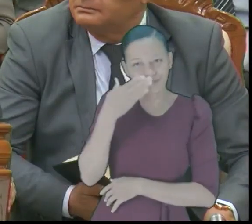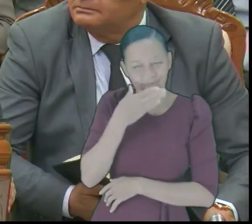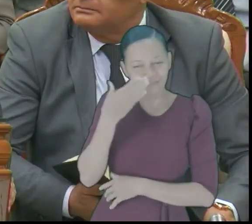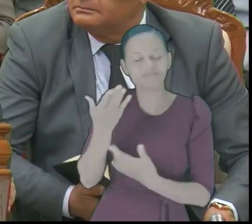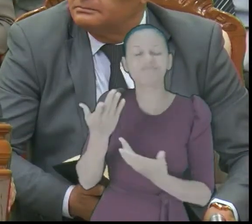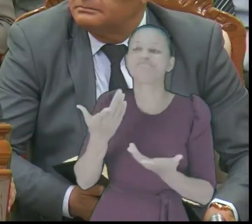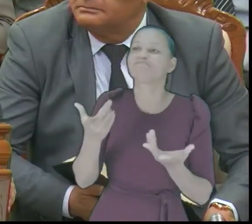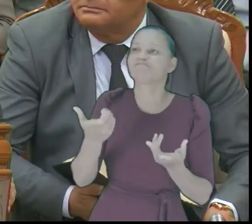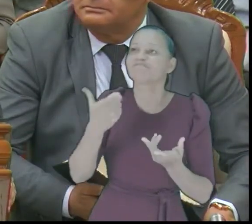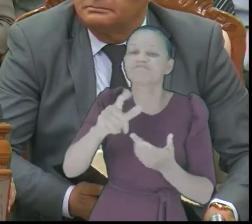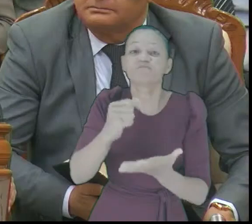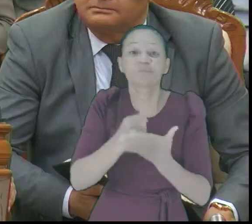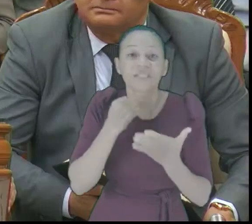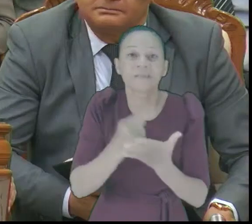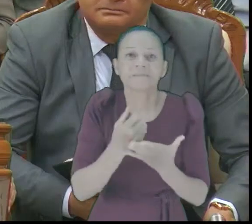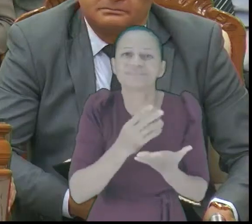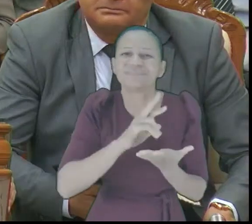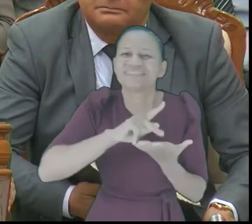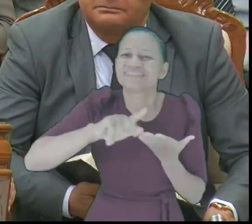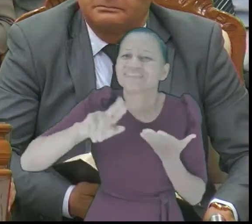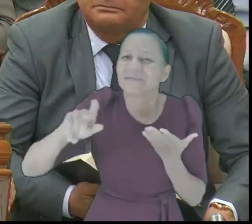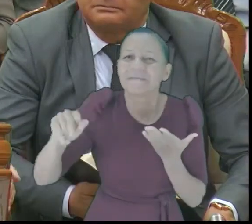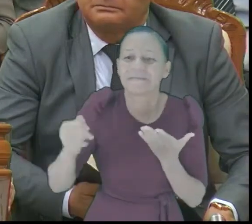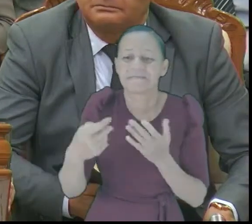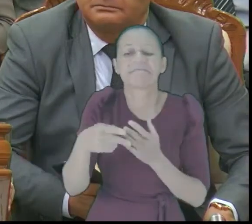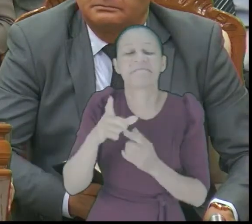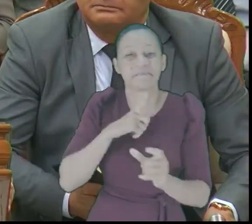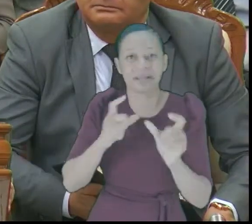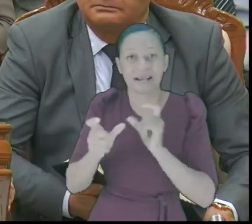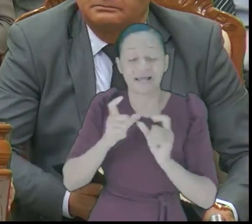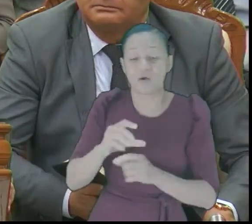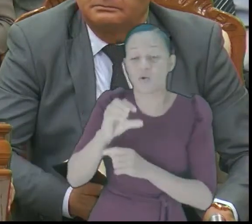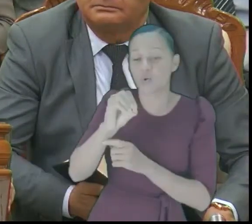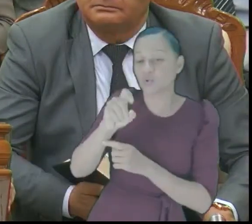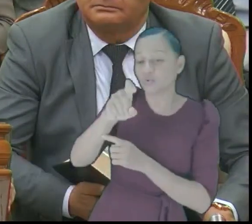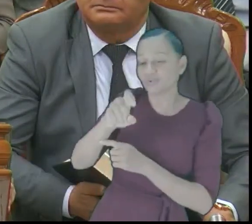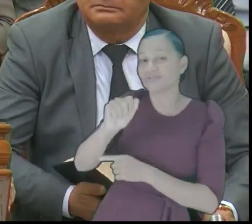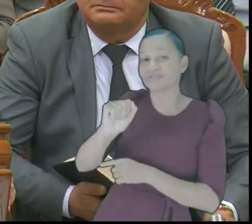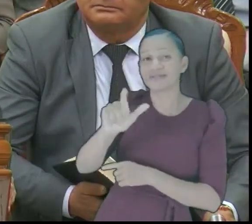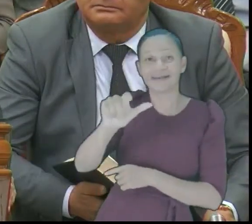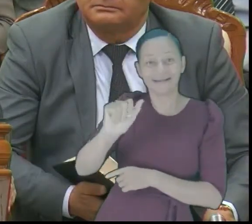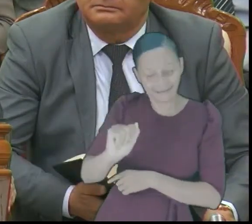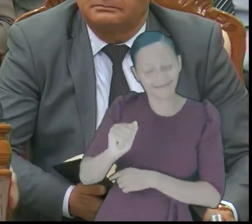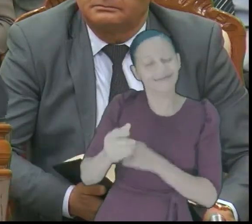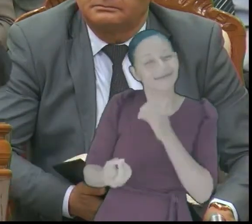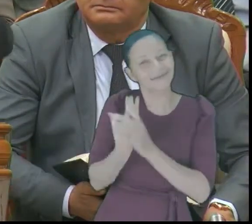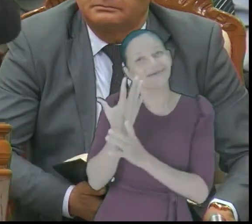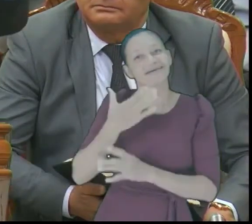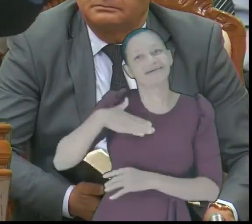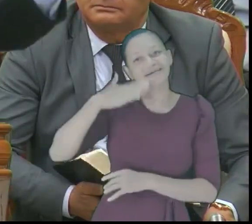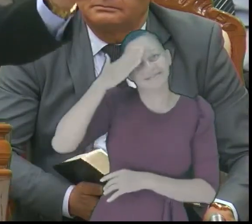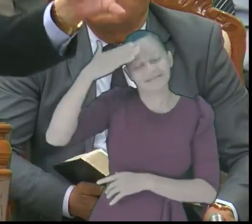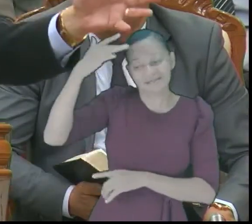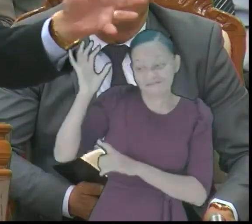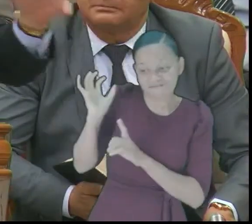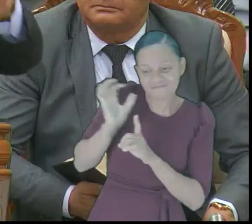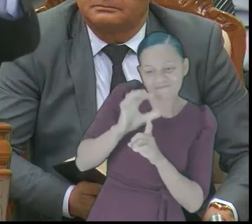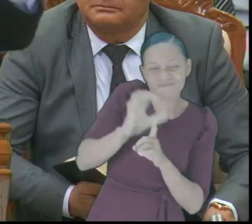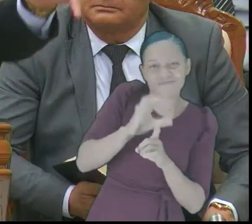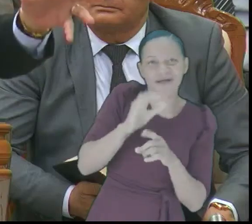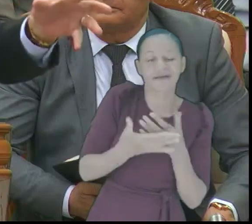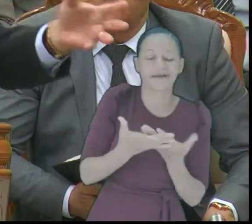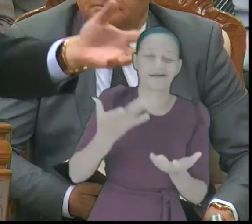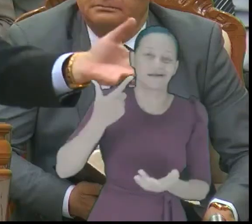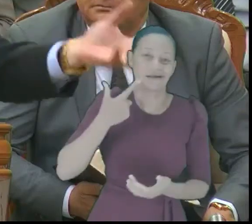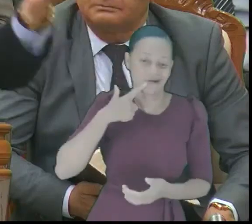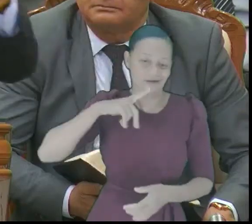Outra coisa mais, me ajudem? Tem várias palavras que são. E Oxalá também é de origem árabe. Que eles influenciaram a península, e o